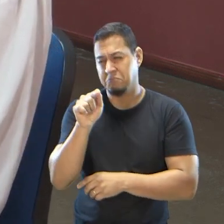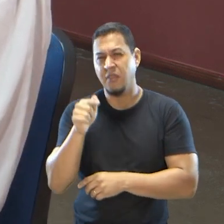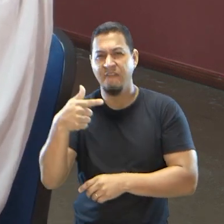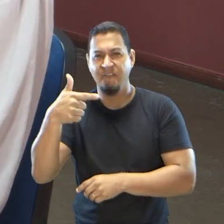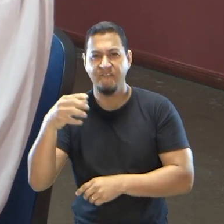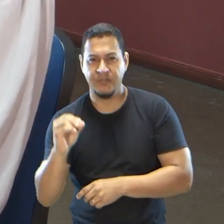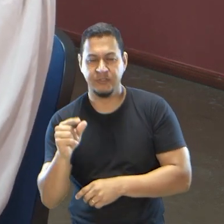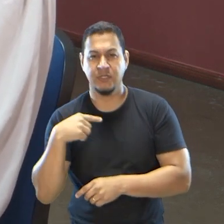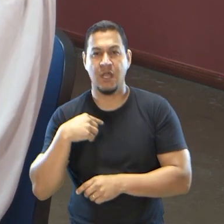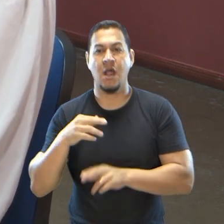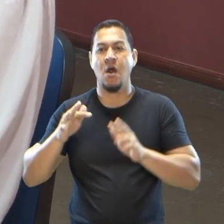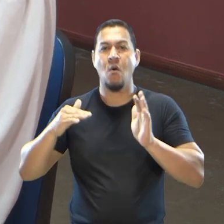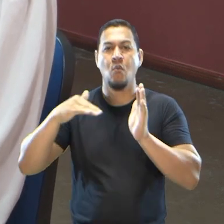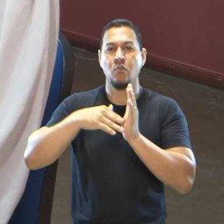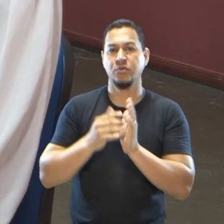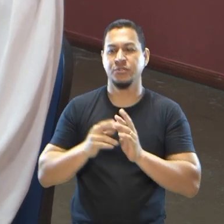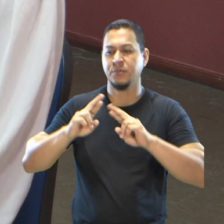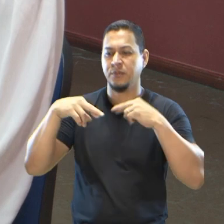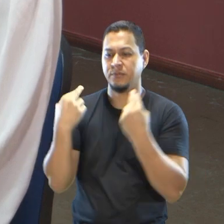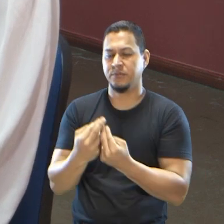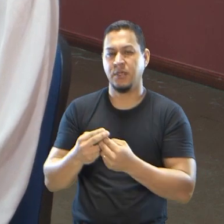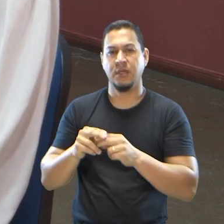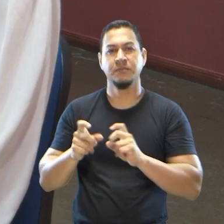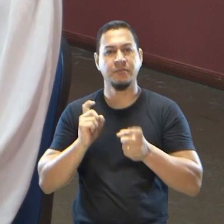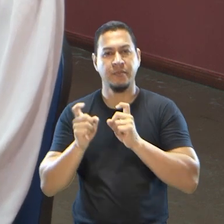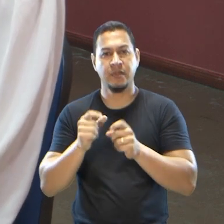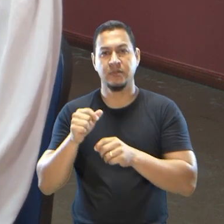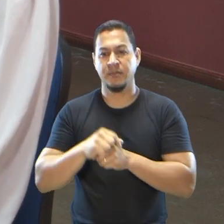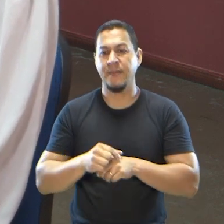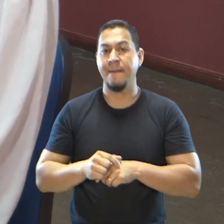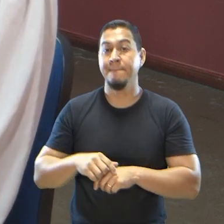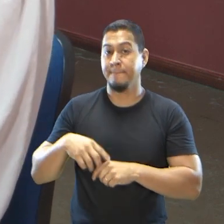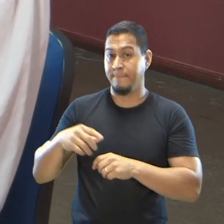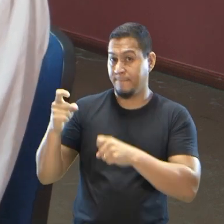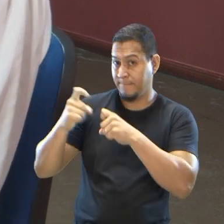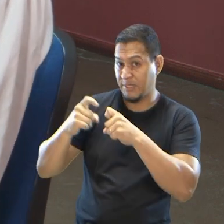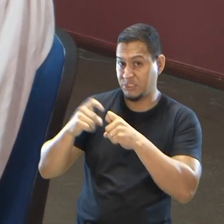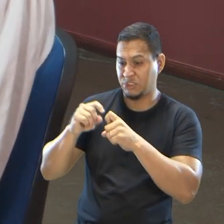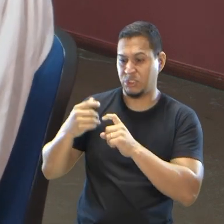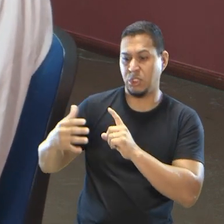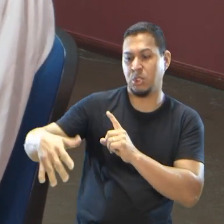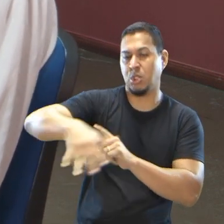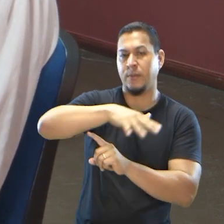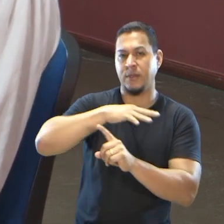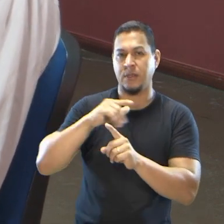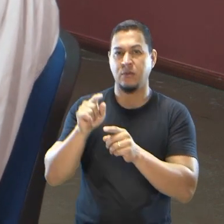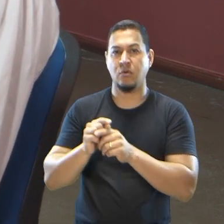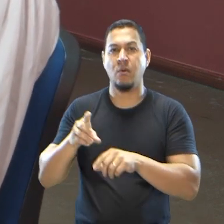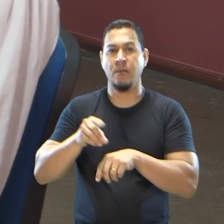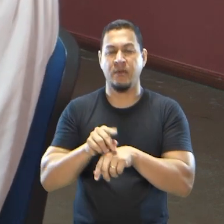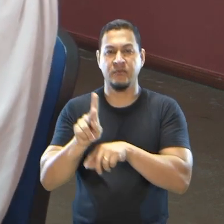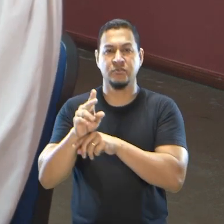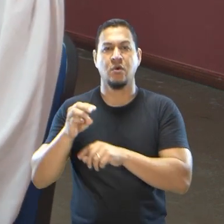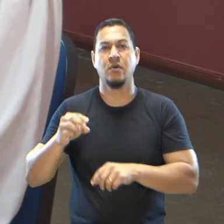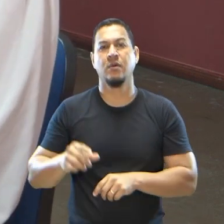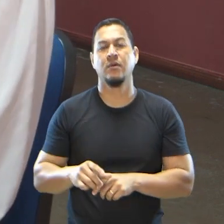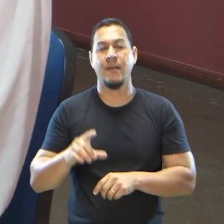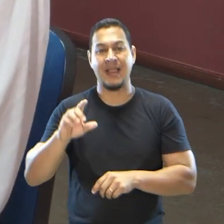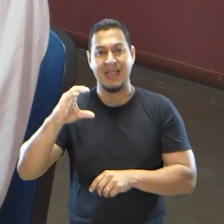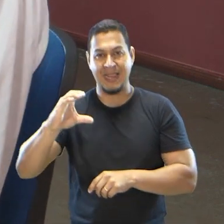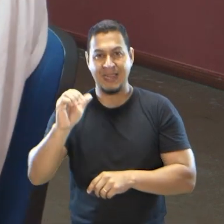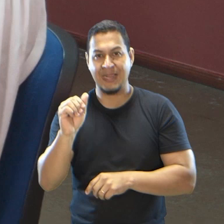a última mesa redonda, que vai ser sobre medicina tropical, com o professor palestrante doutor Roberto Carbonell. A